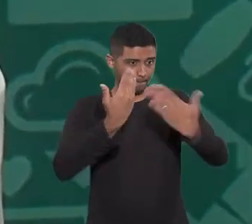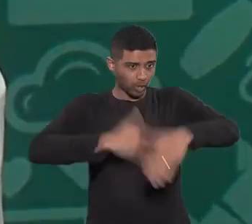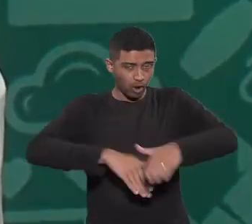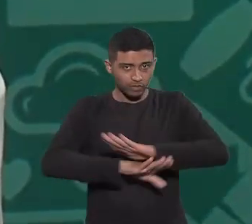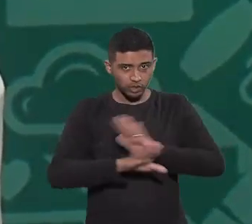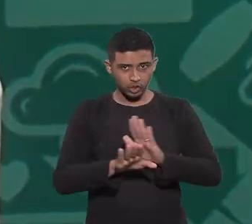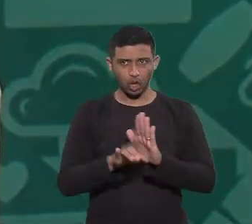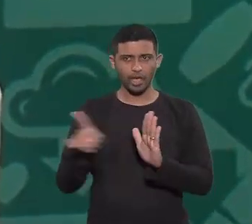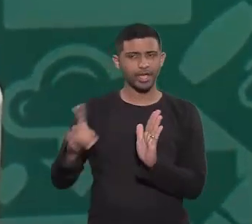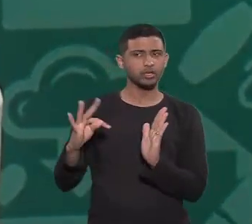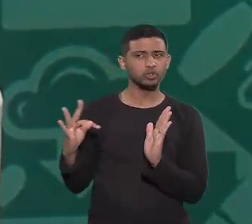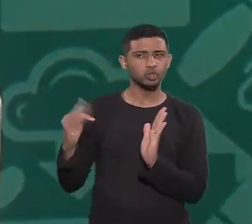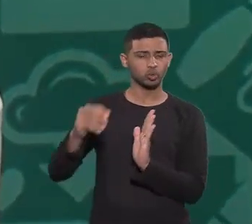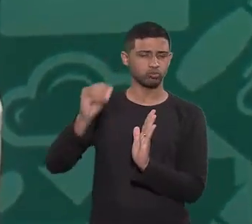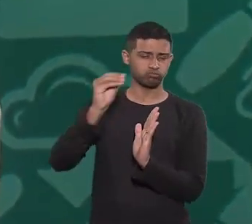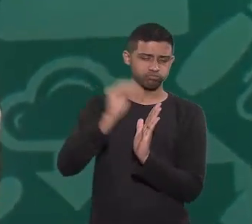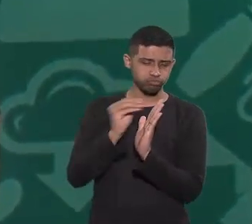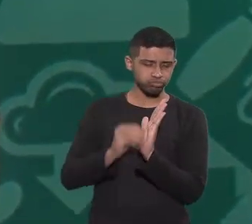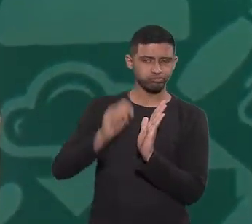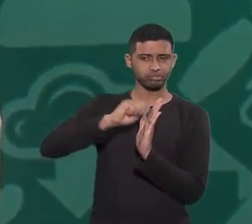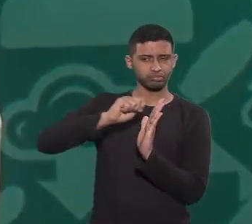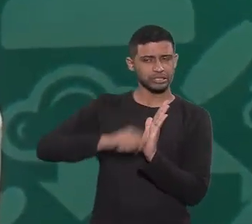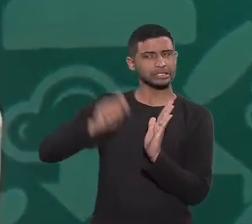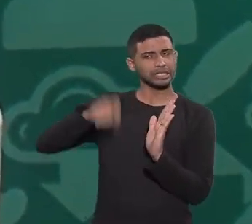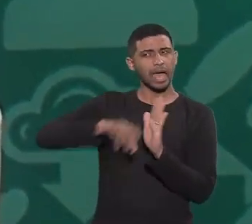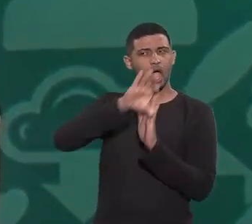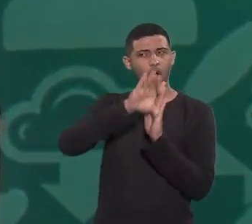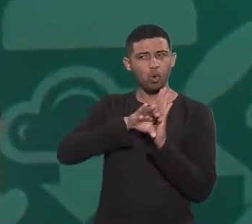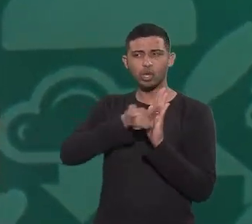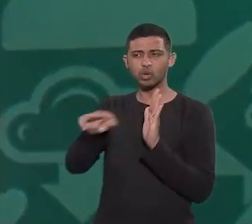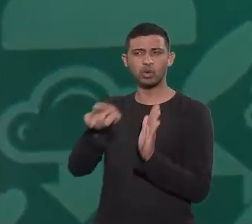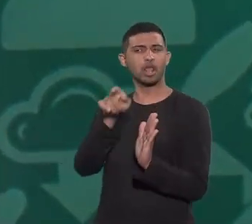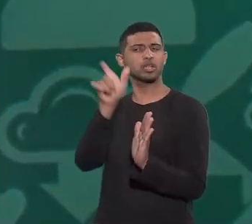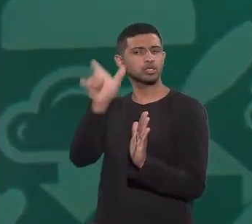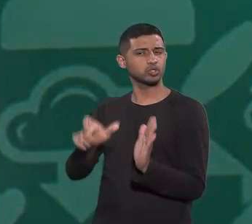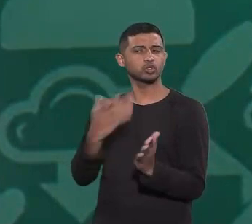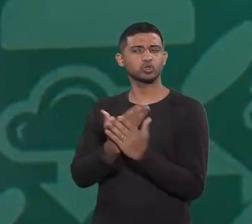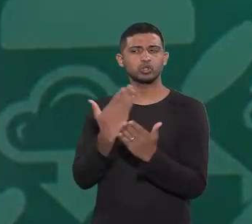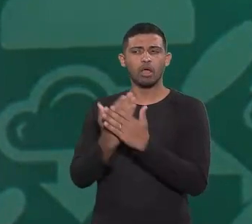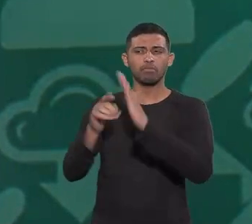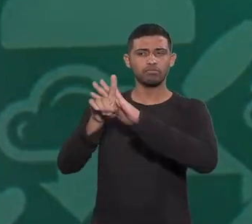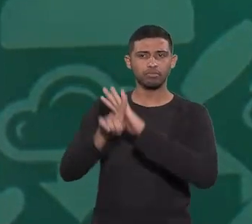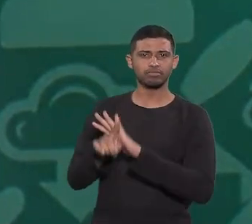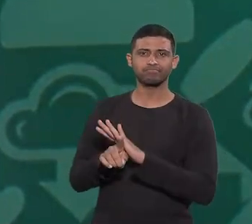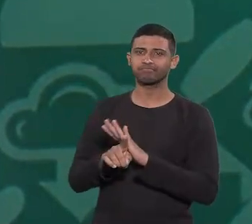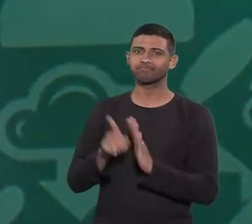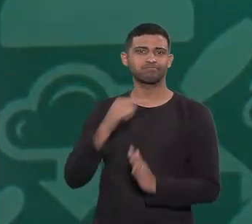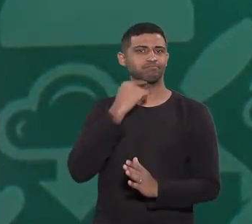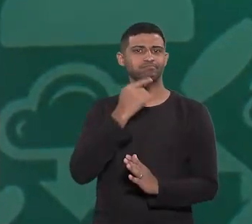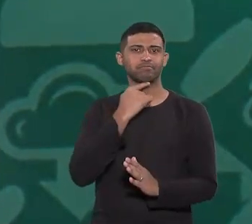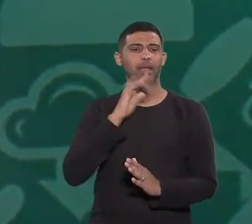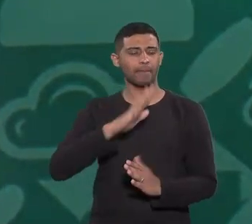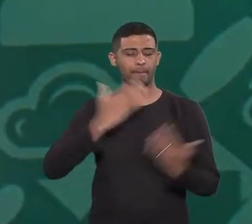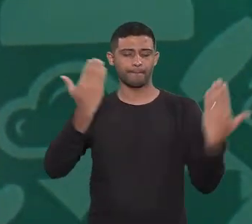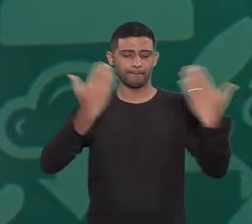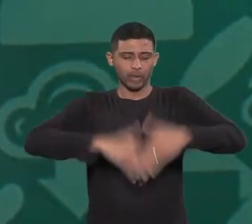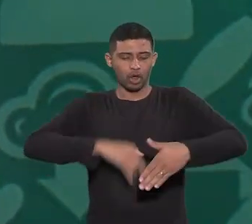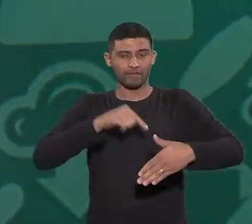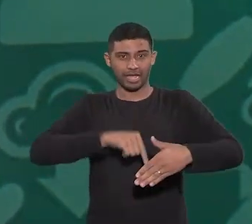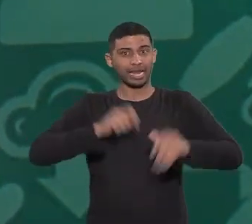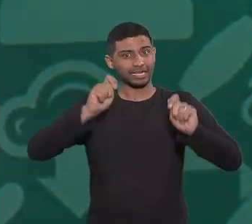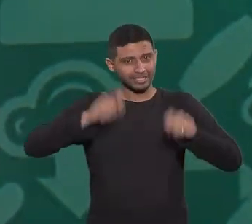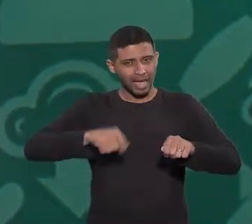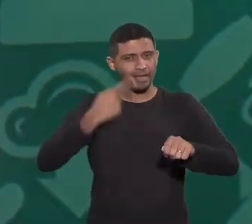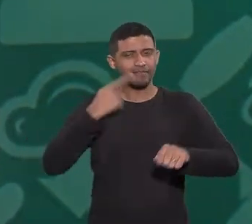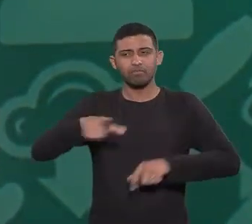prova, avaliar todo o currículo, o histórico daquele estudante. Mas é uma prova que garante o filtro social